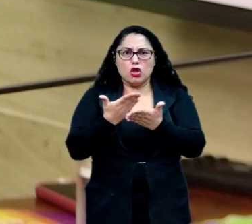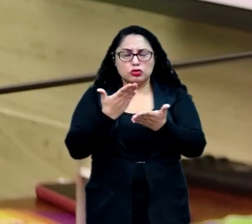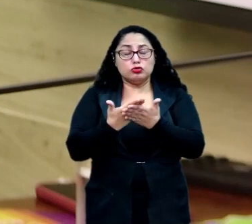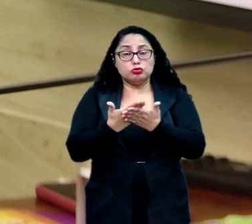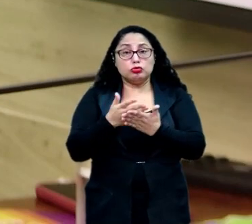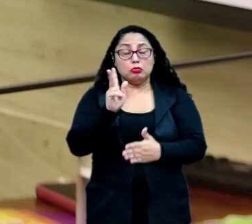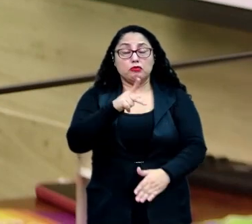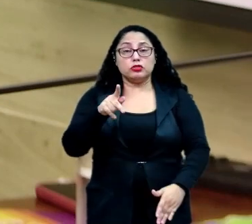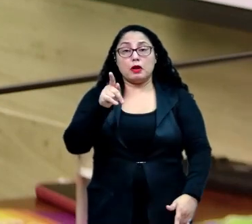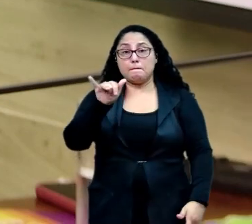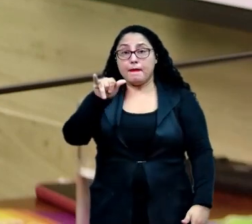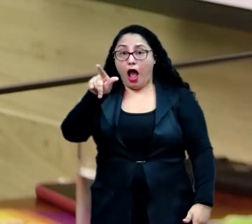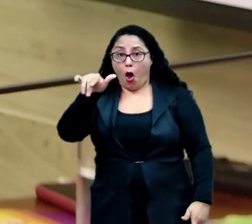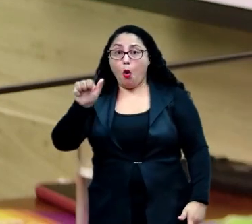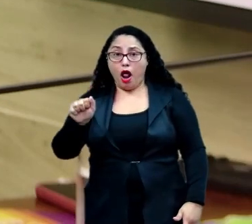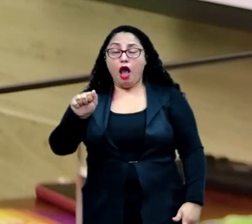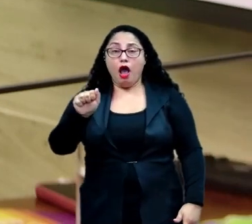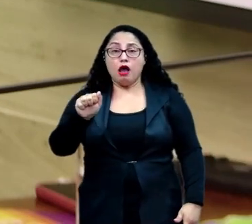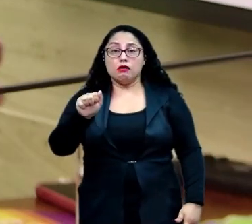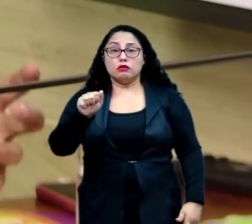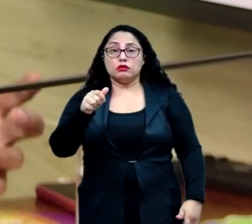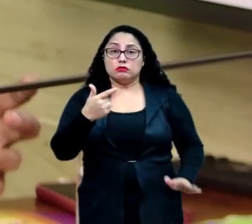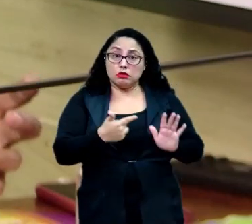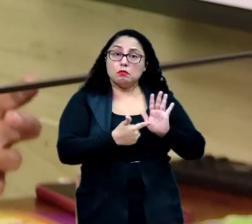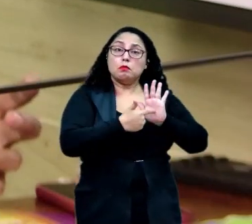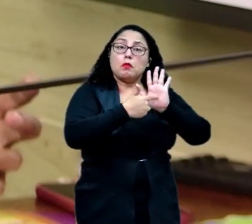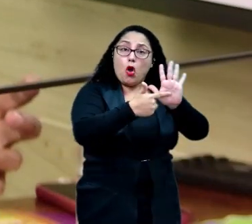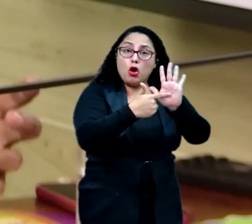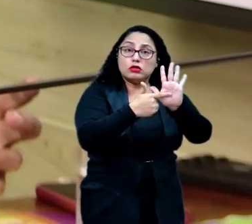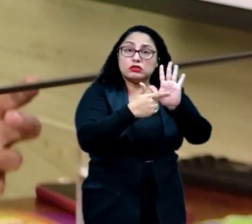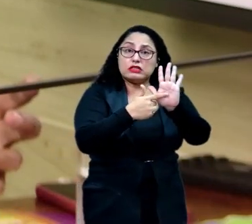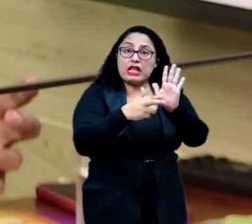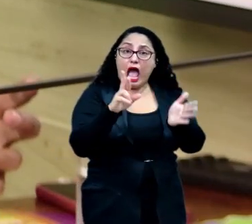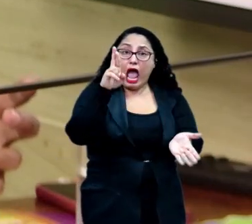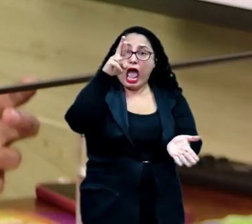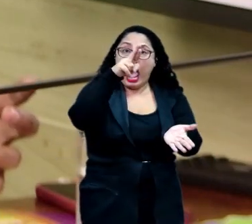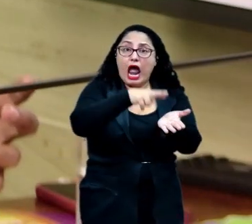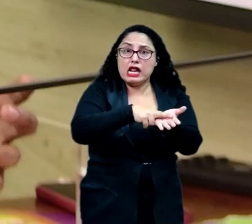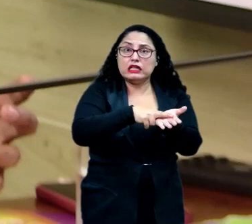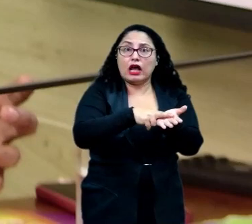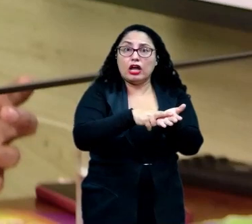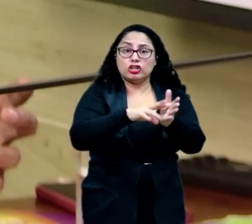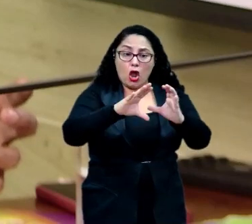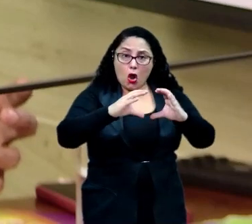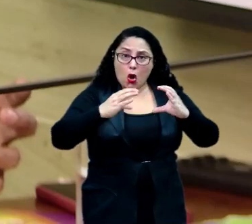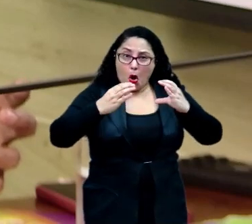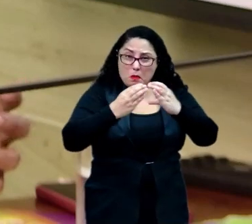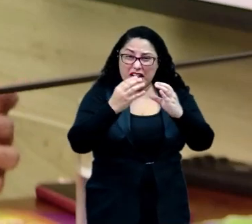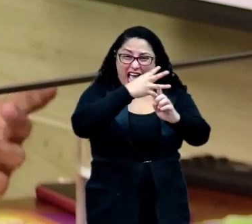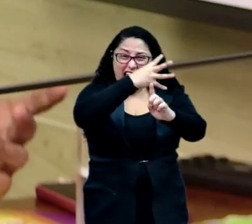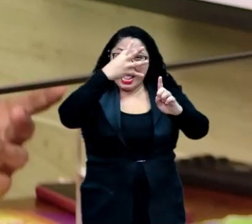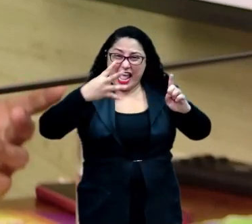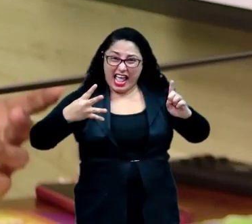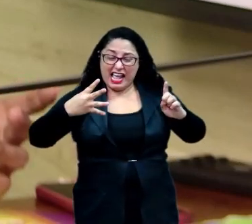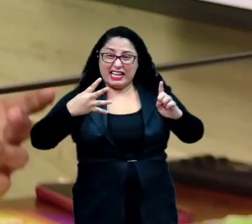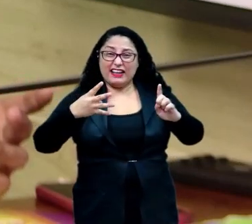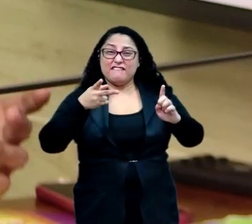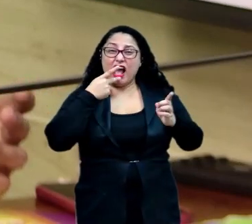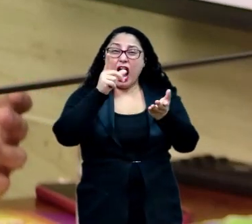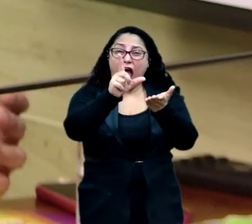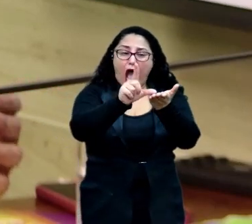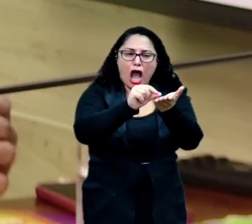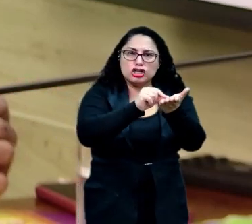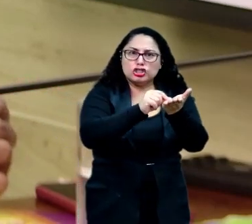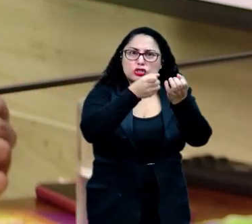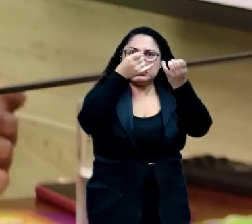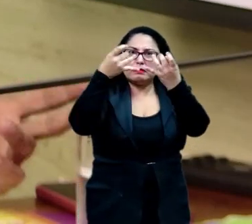professora Paula, que retratam essa realidade. a comunidade LGBT, há artigos que falam sobre